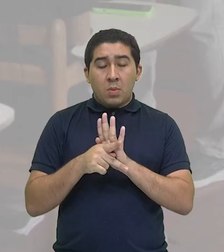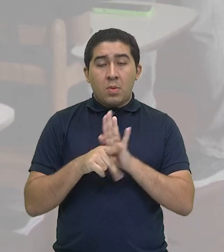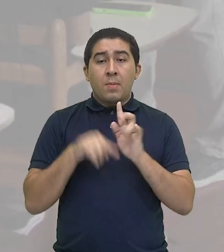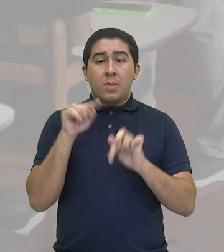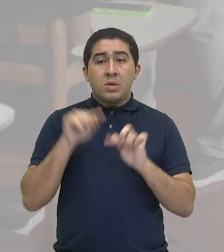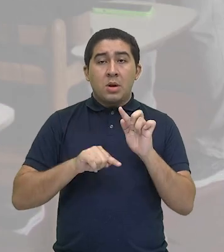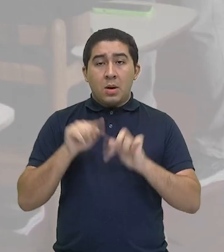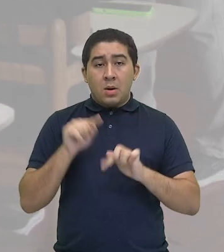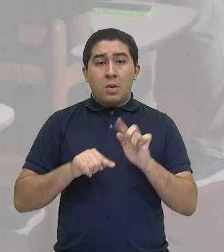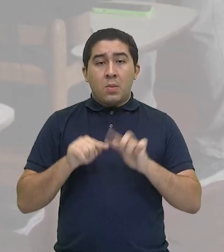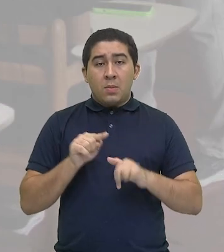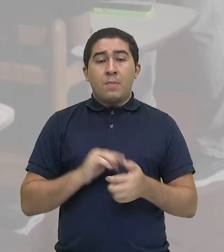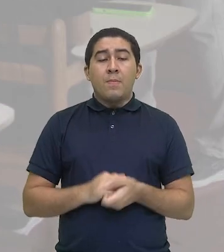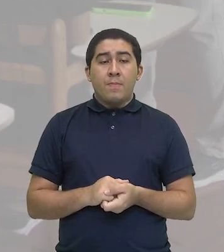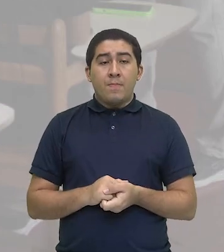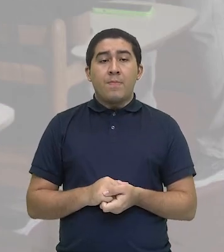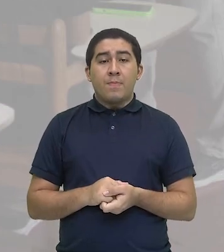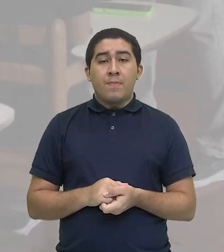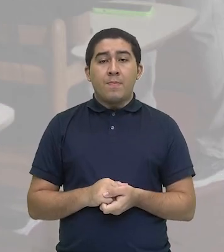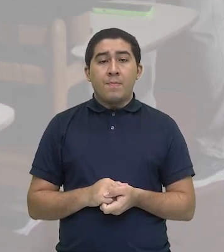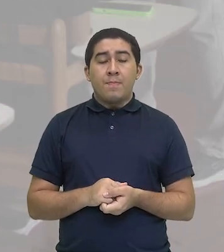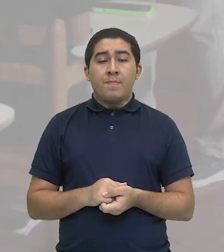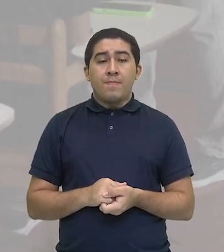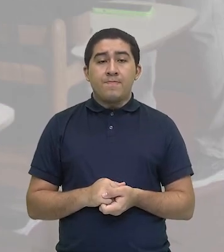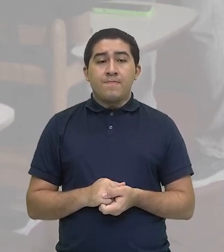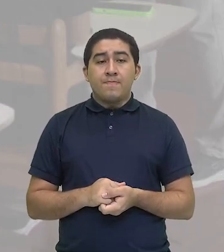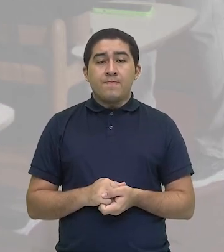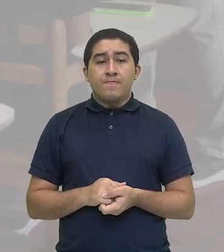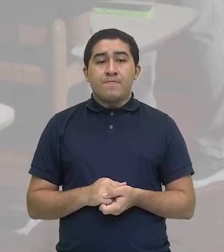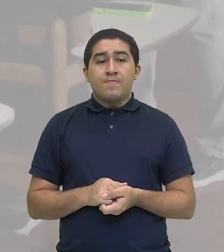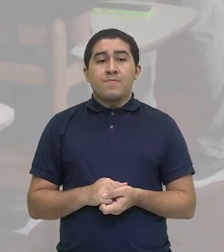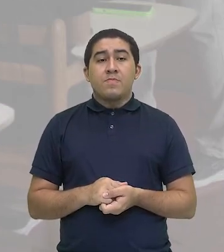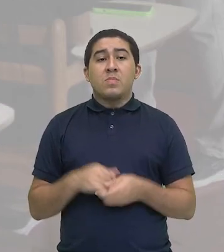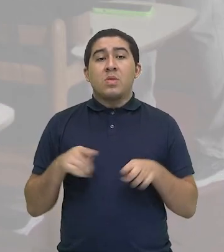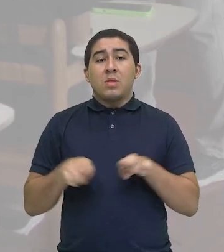descartar, né, os seus equipamentos eletrônicos.